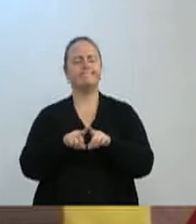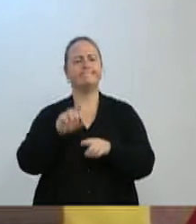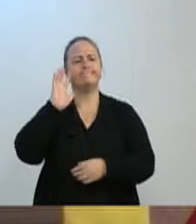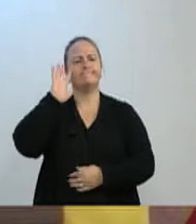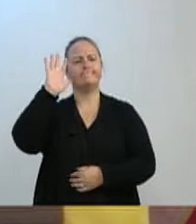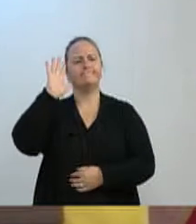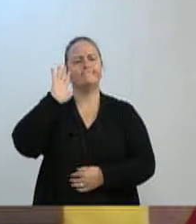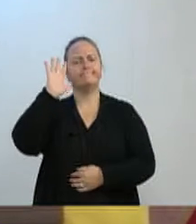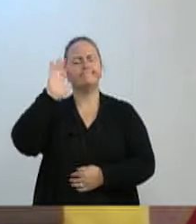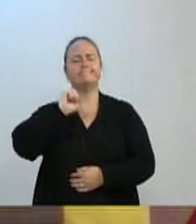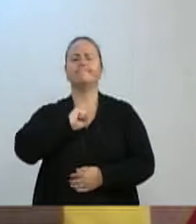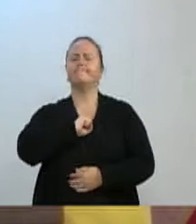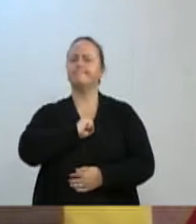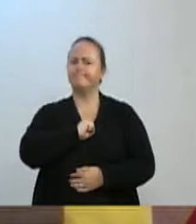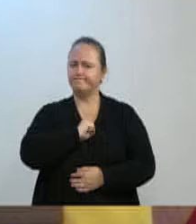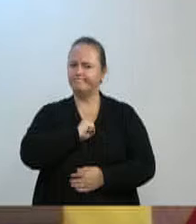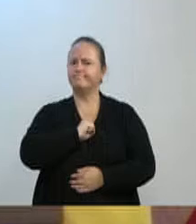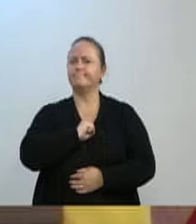reflexão.